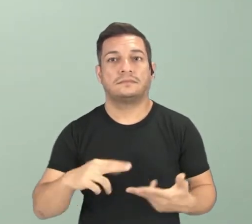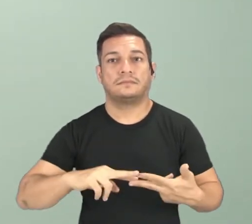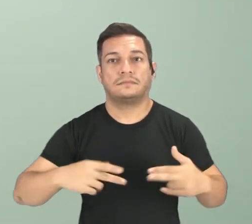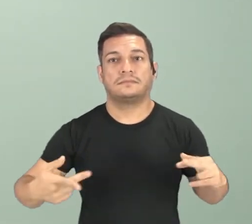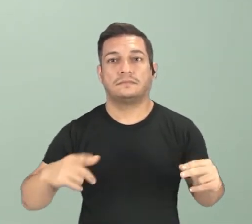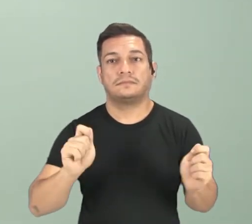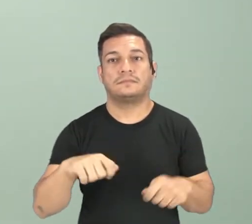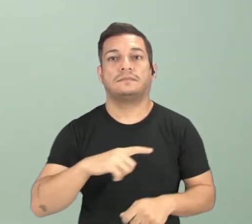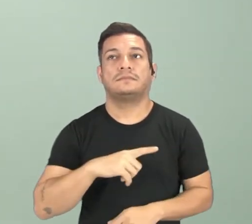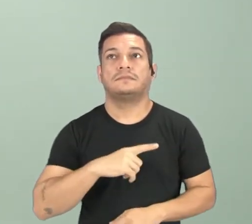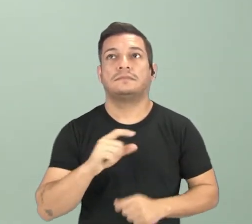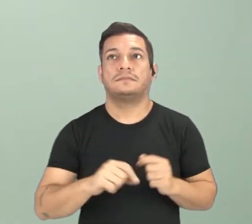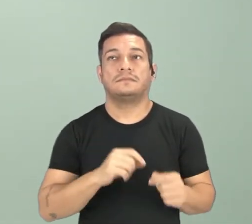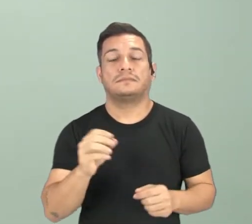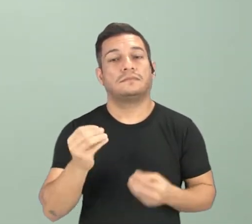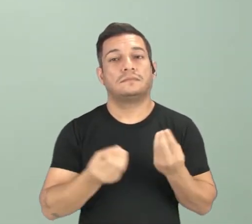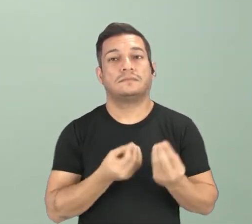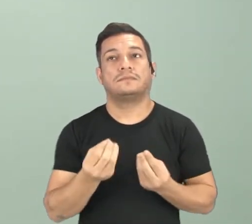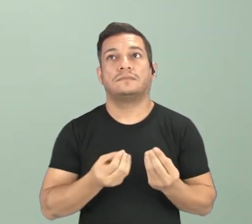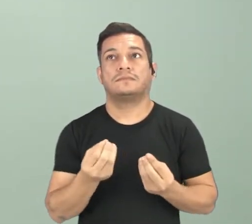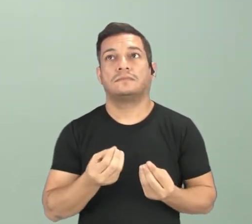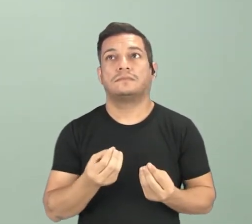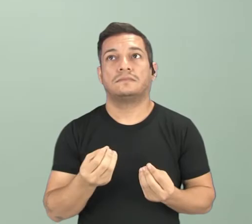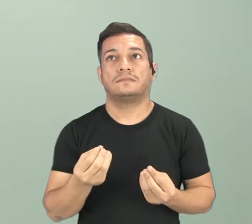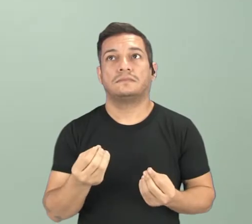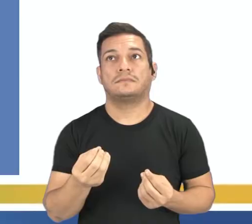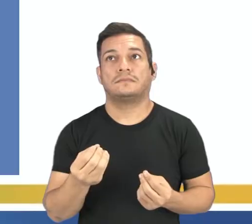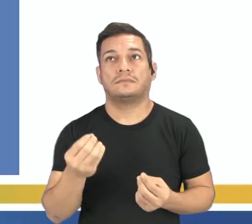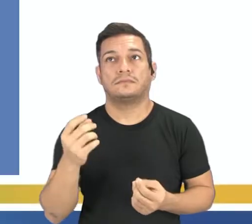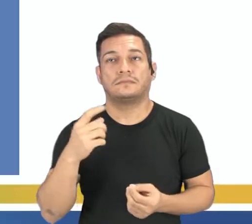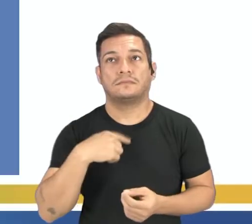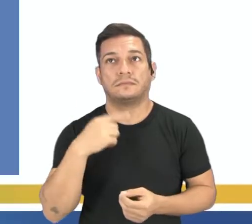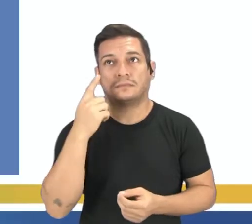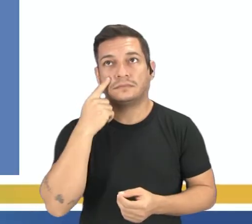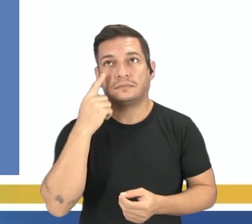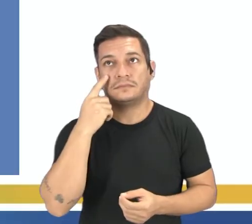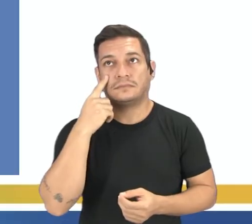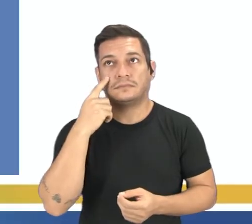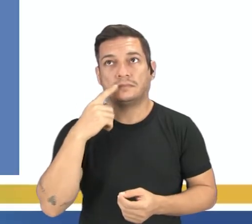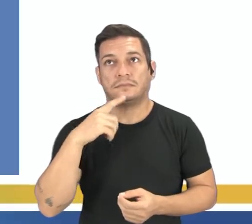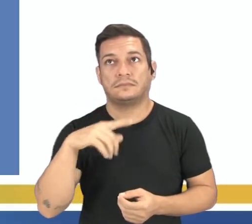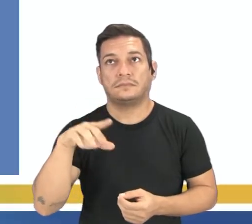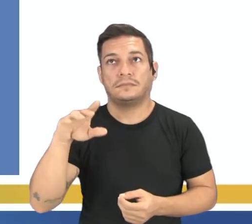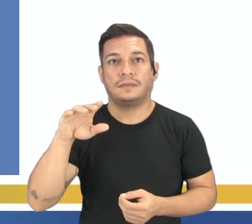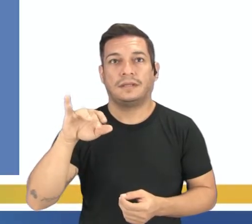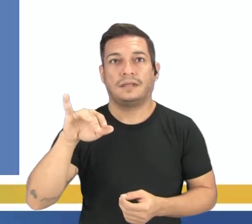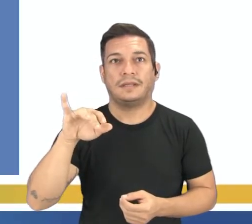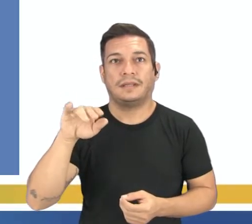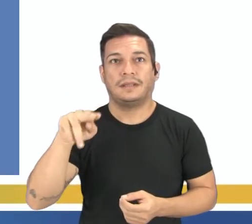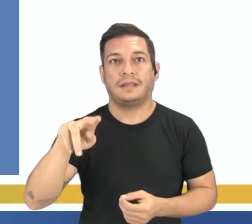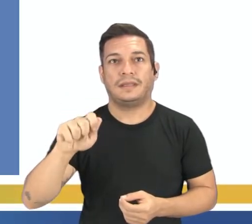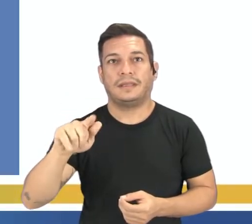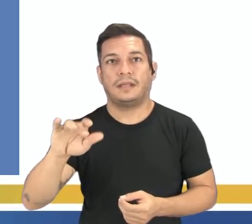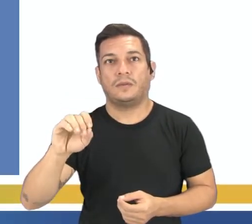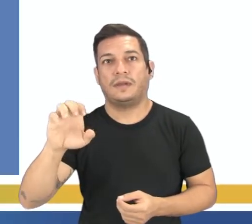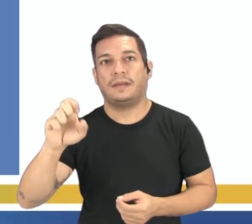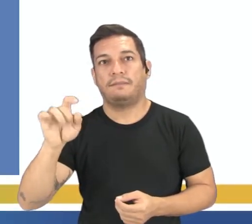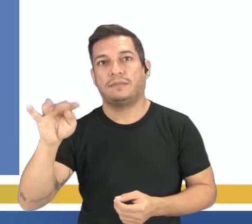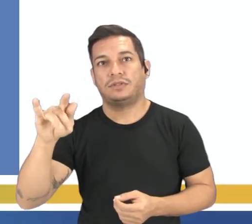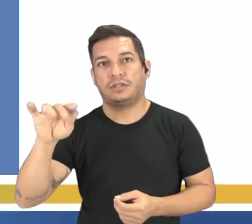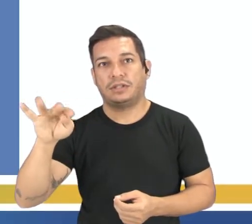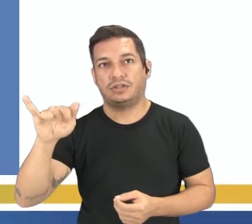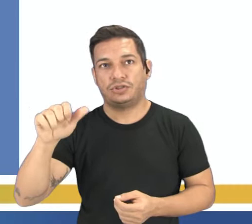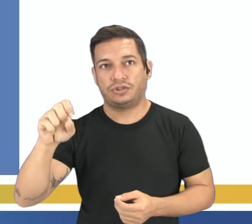posso ter ela configurada como não epistática, interações epistáticas e a pilogenia.